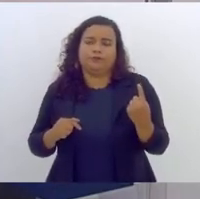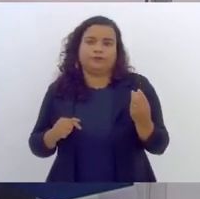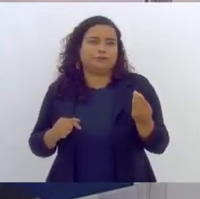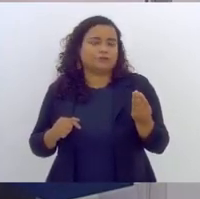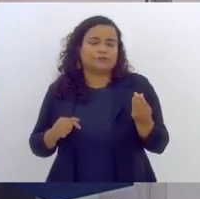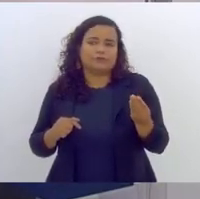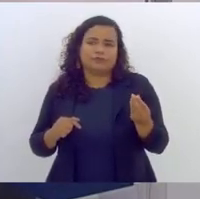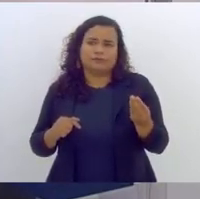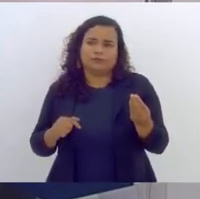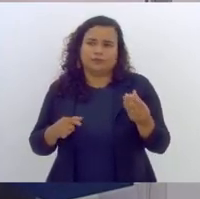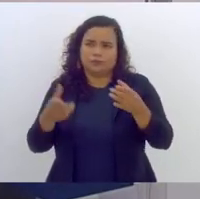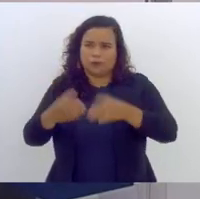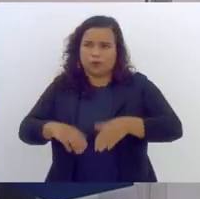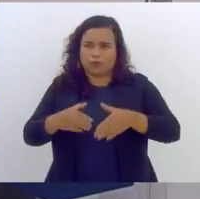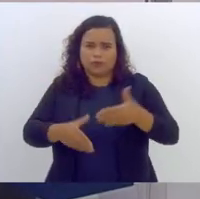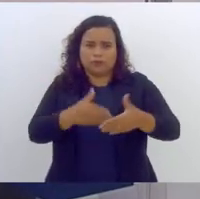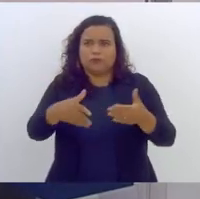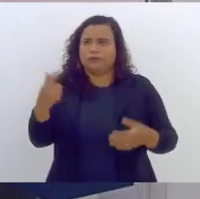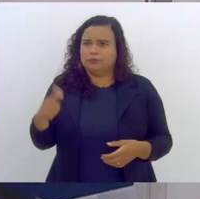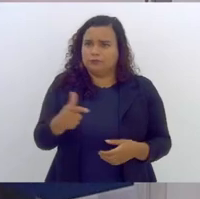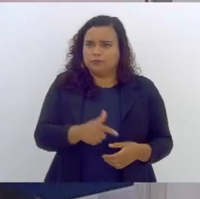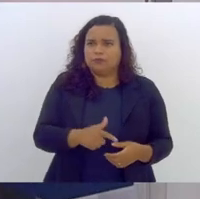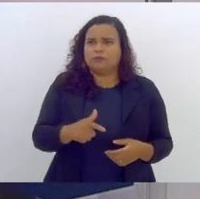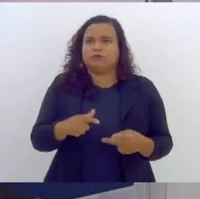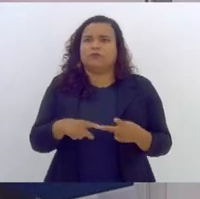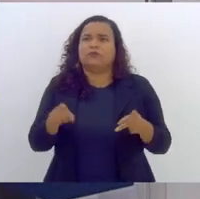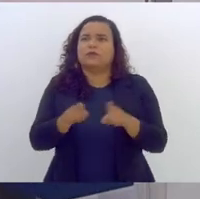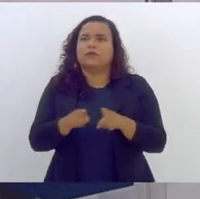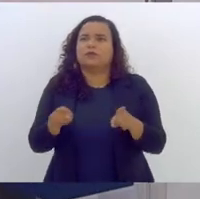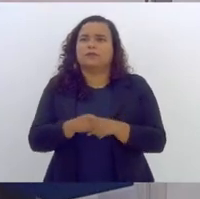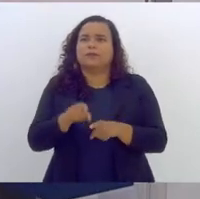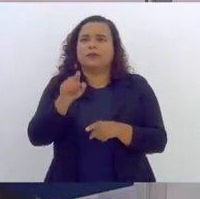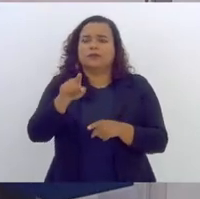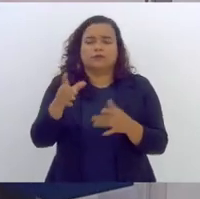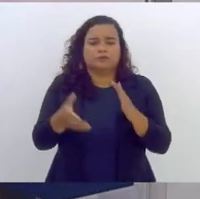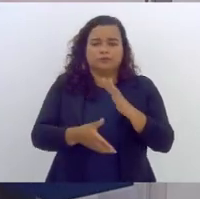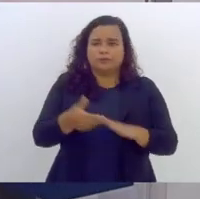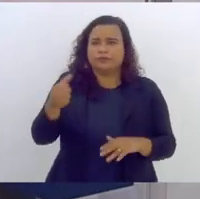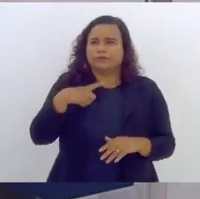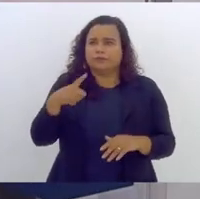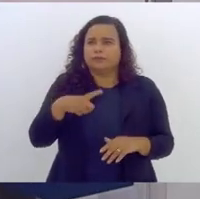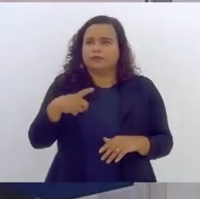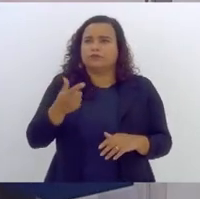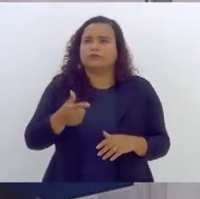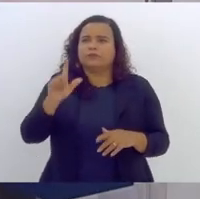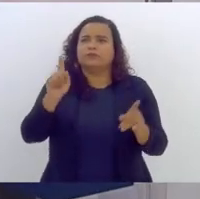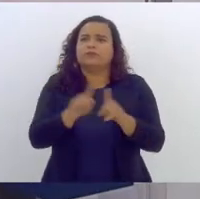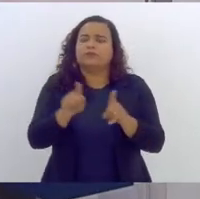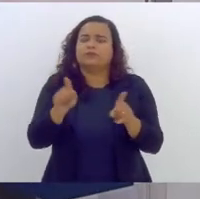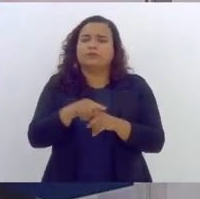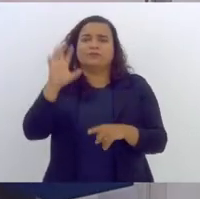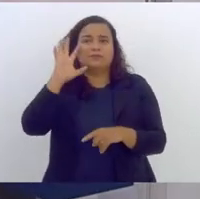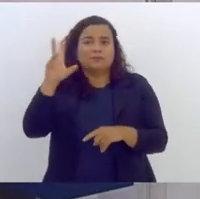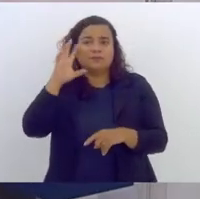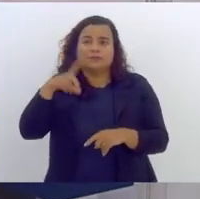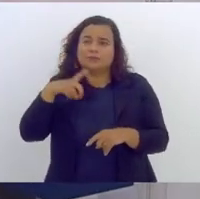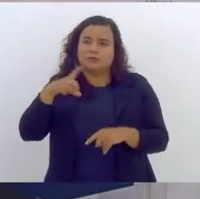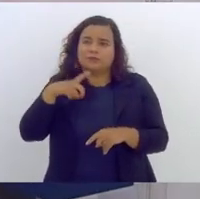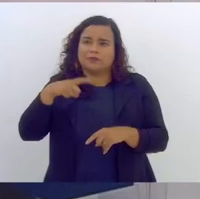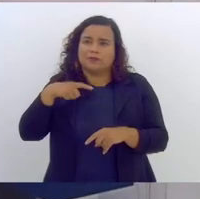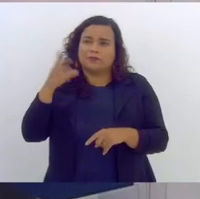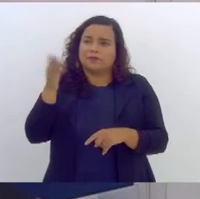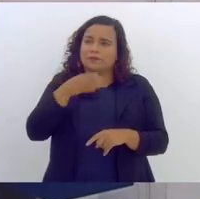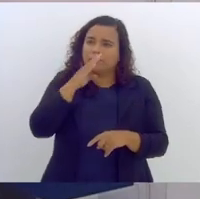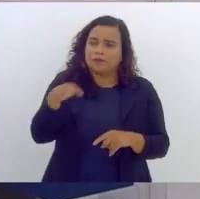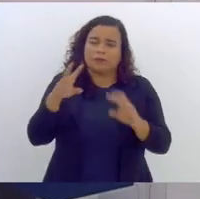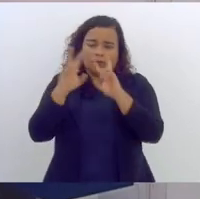que o concurso não fosse à frente o concurso fosse instinto outras prevendo anulação de